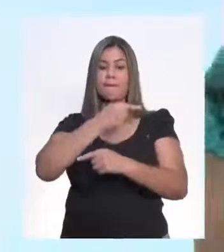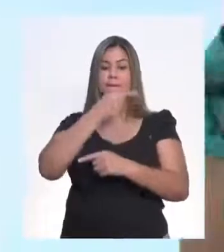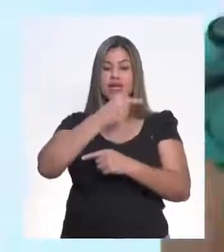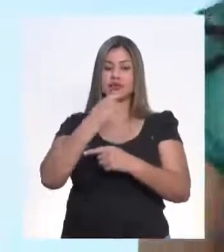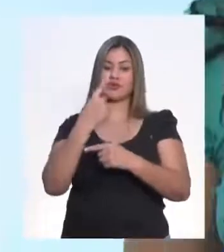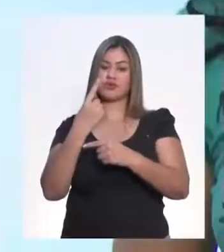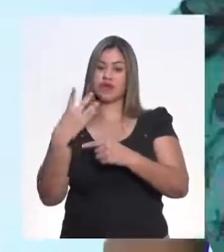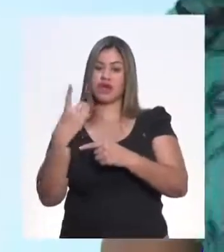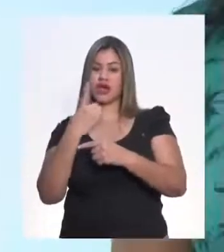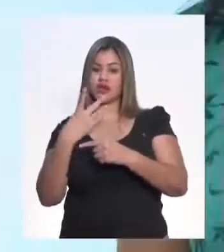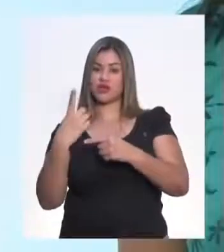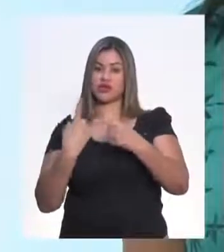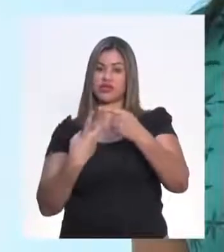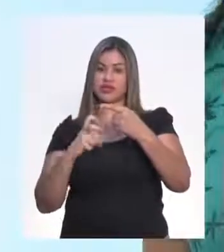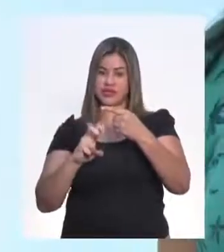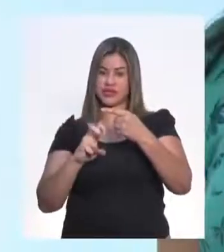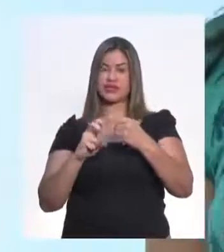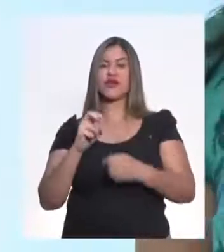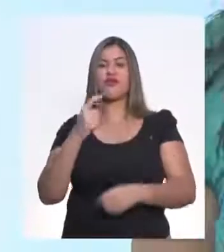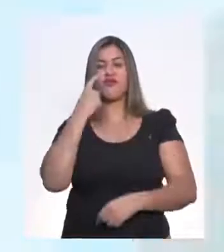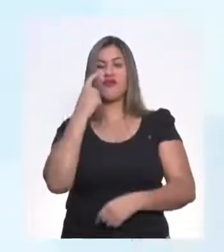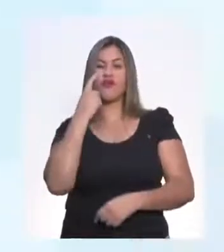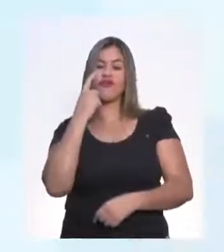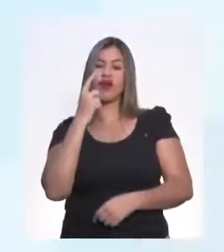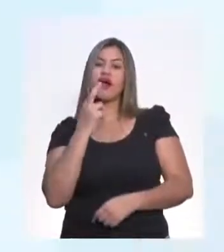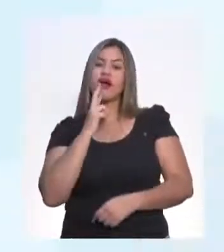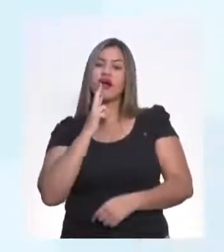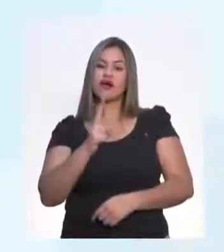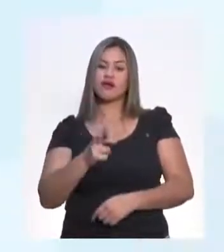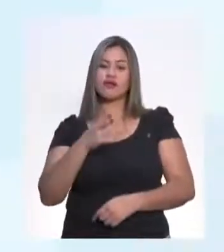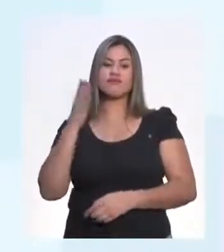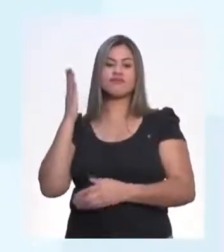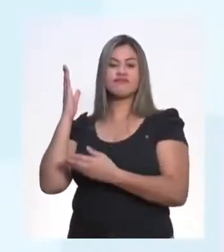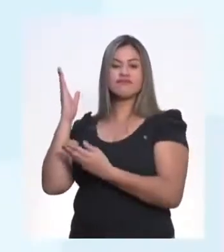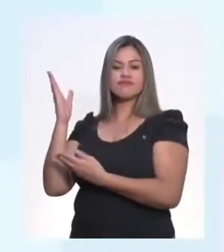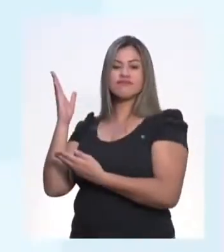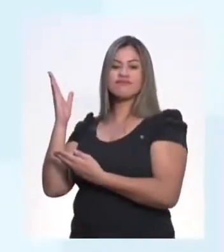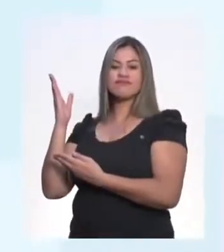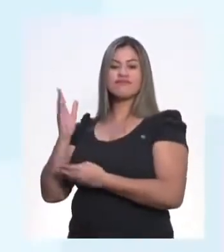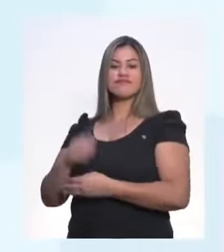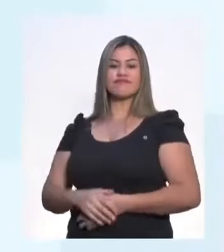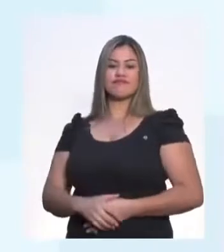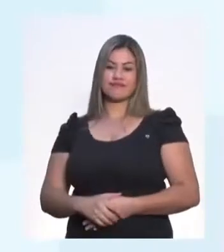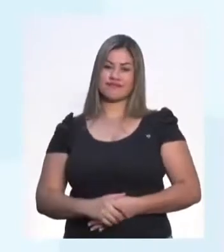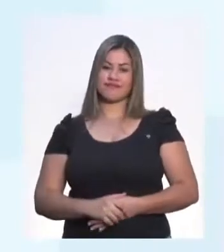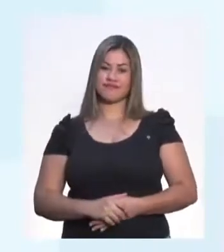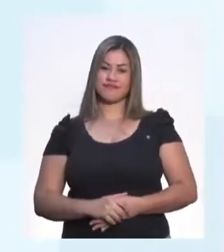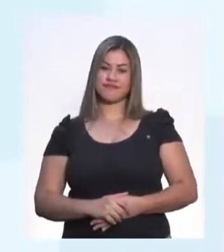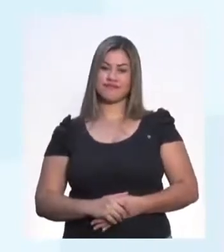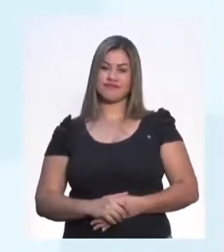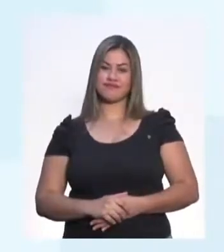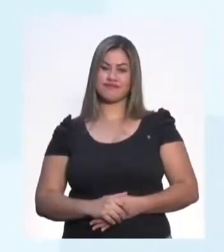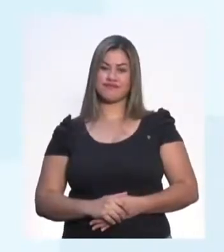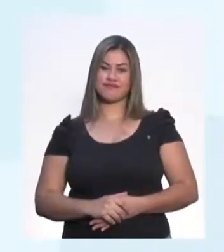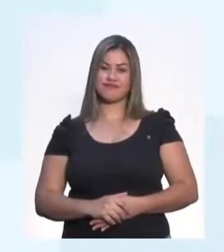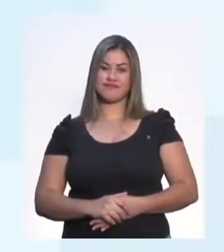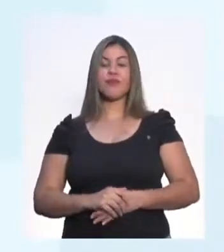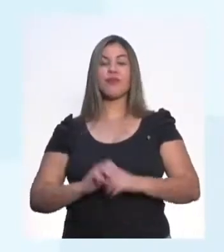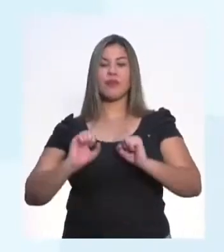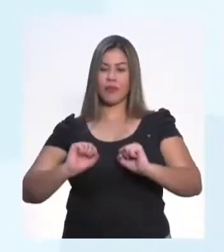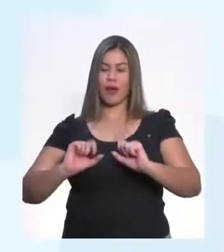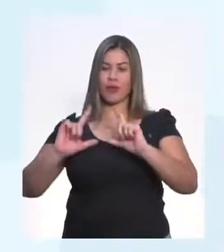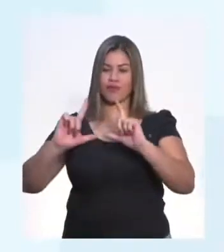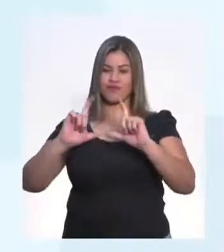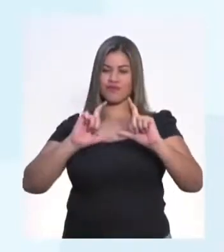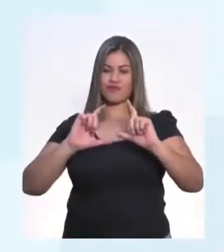quintos. Então, por favor, coloque a resolução da atividade 3 para os nossos alunos. Dá um